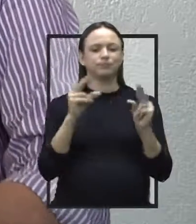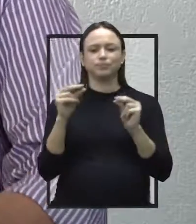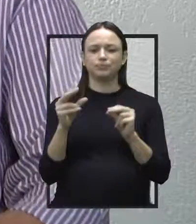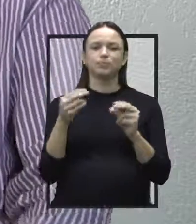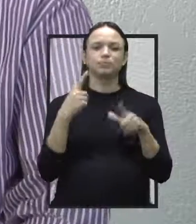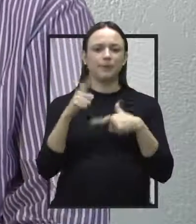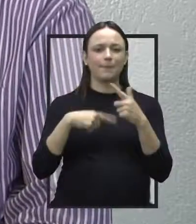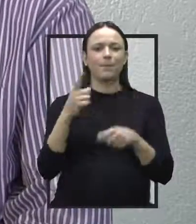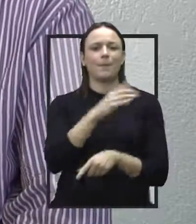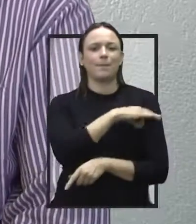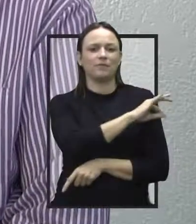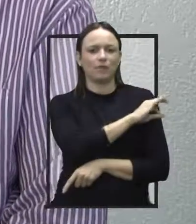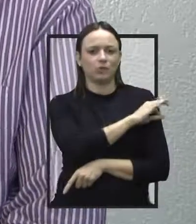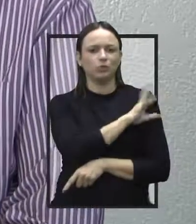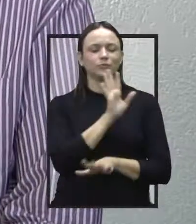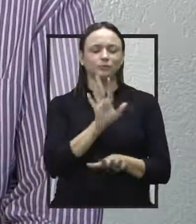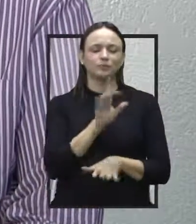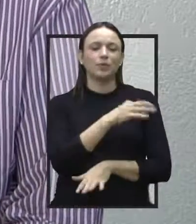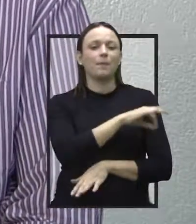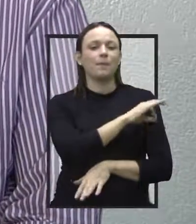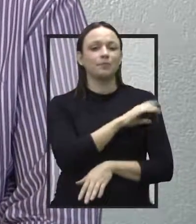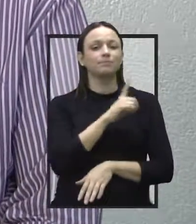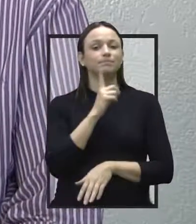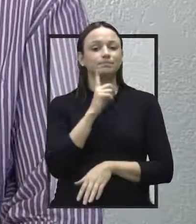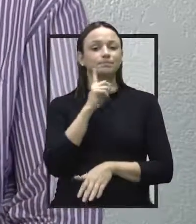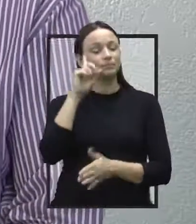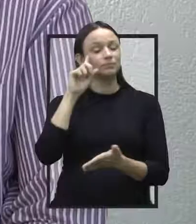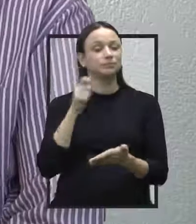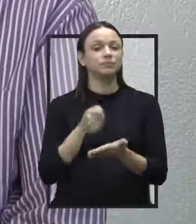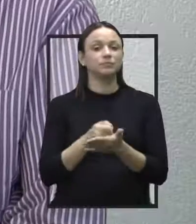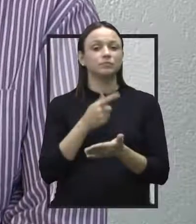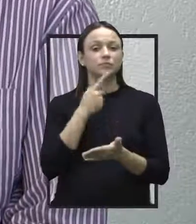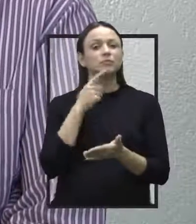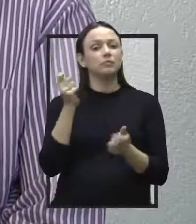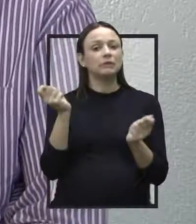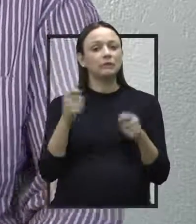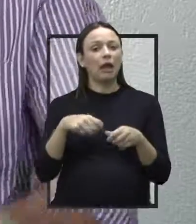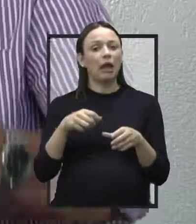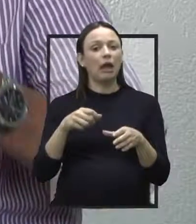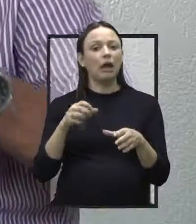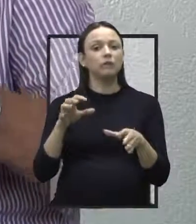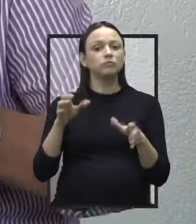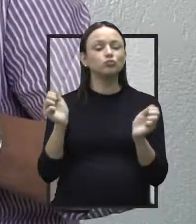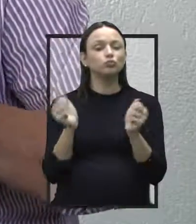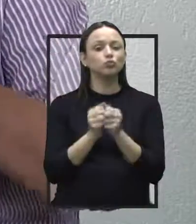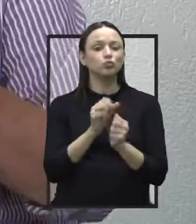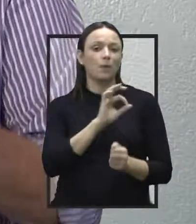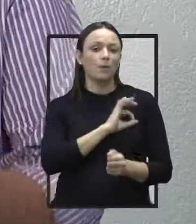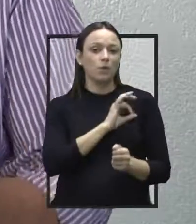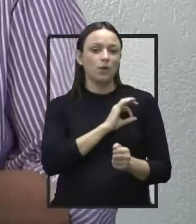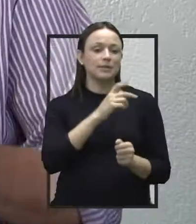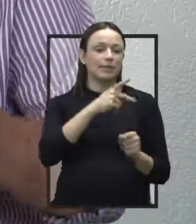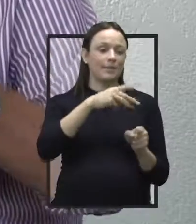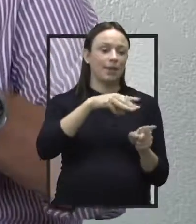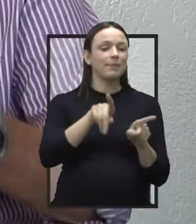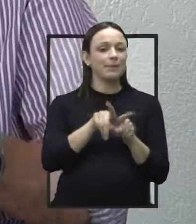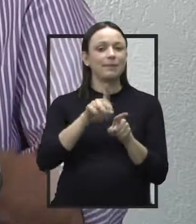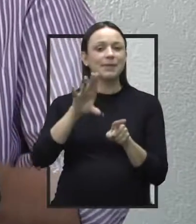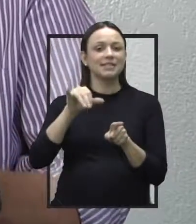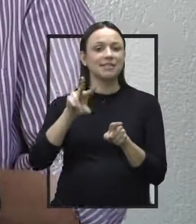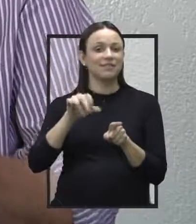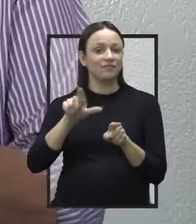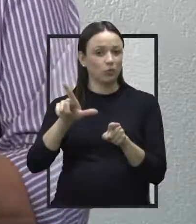com o prefeito, e o prefeito até determinou a ele a inclusão da Polícia Civil. E como eu disse, vou repetir,